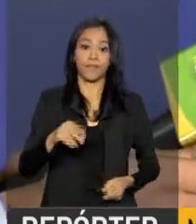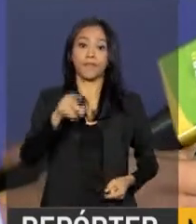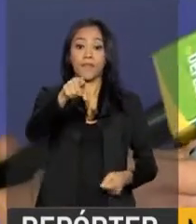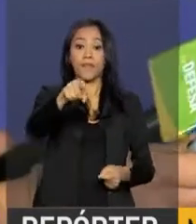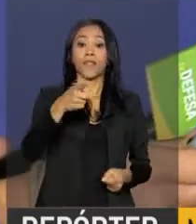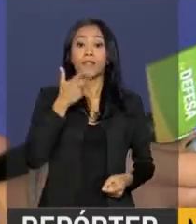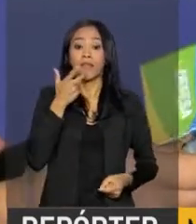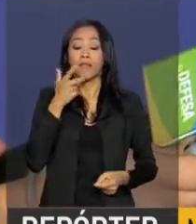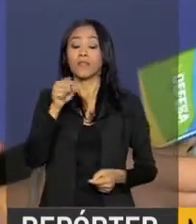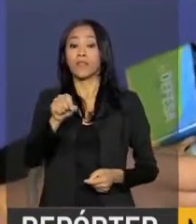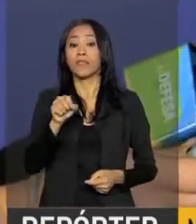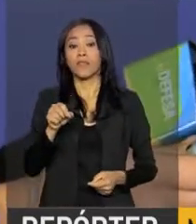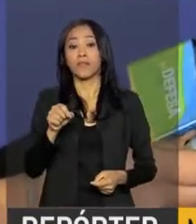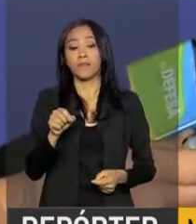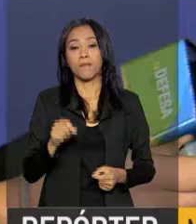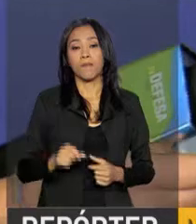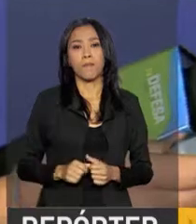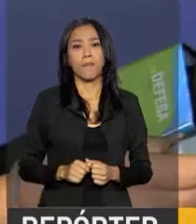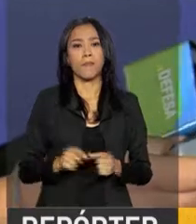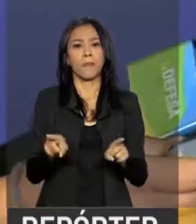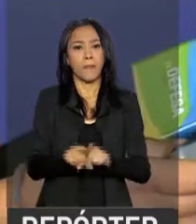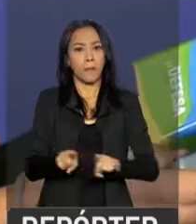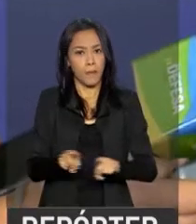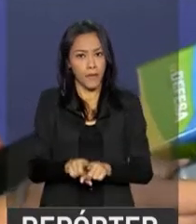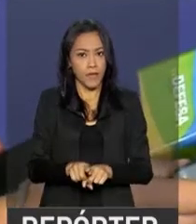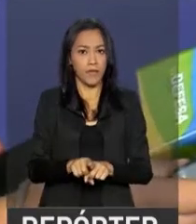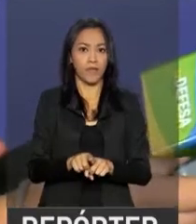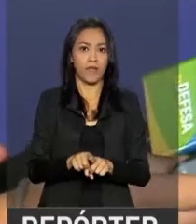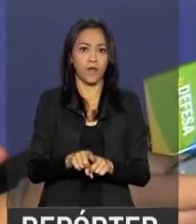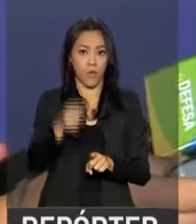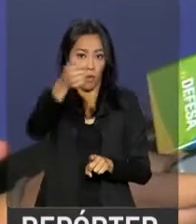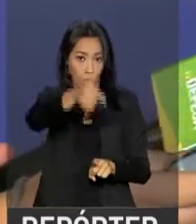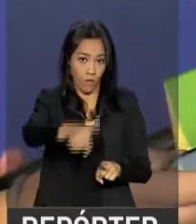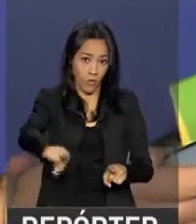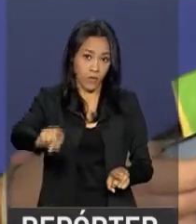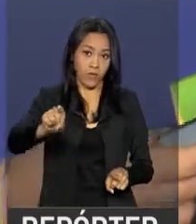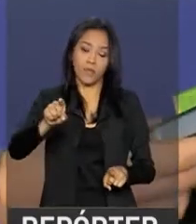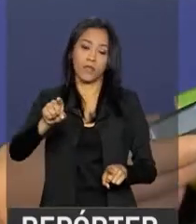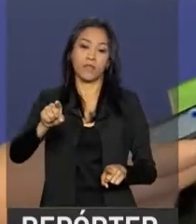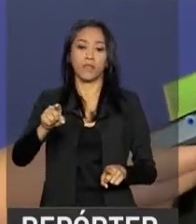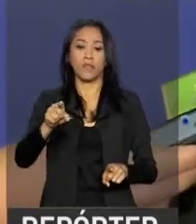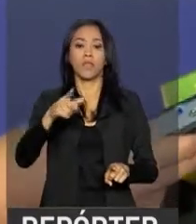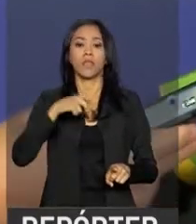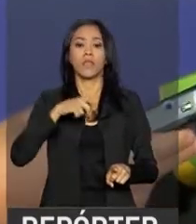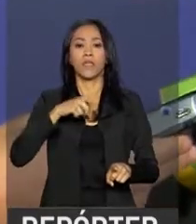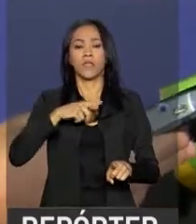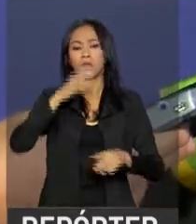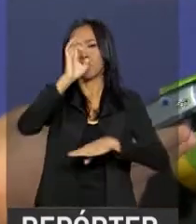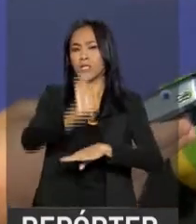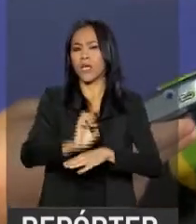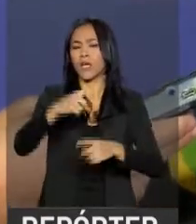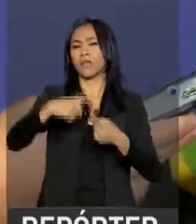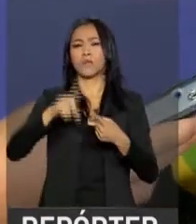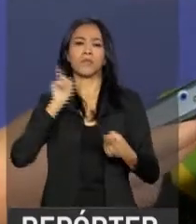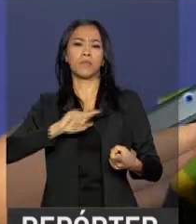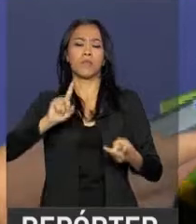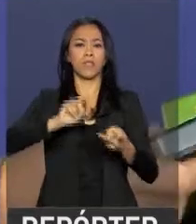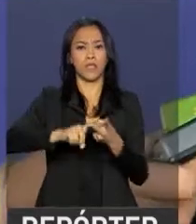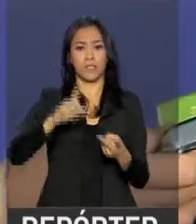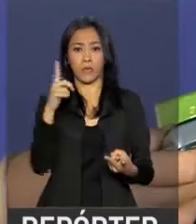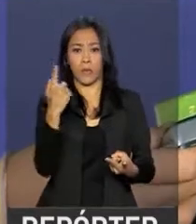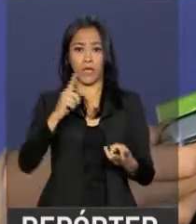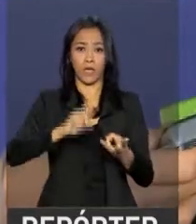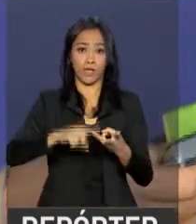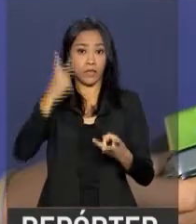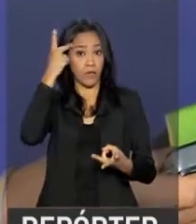vindo da fronteira dos países vizinhos como também nas rotas é interna como nos estados de minas gerais goiás e são paulo a prf